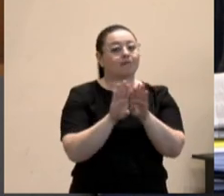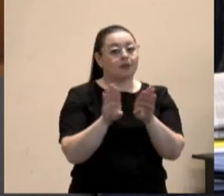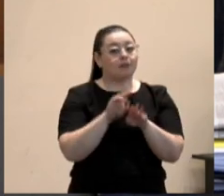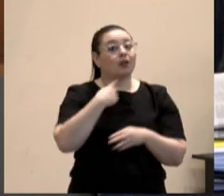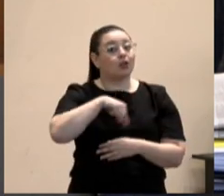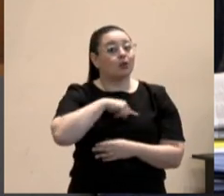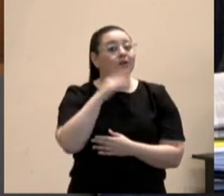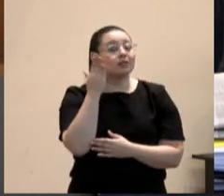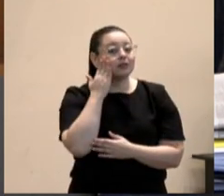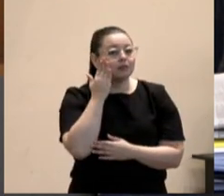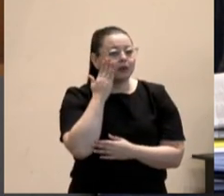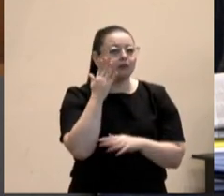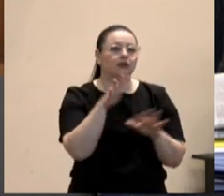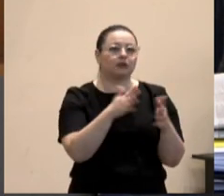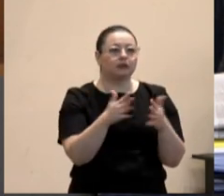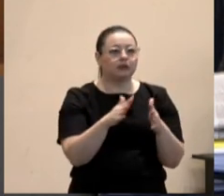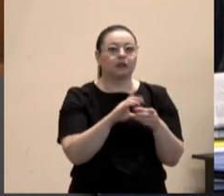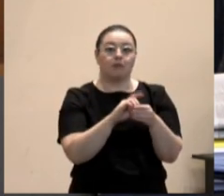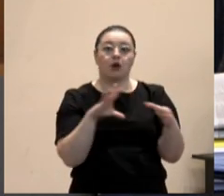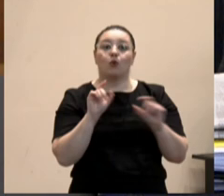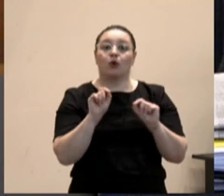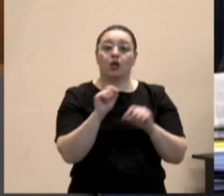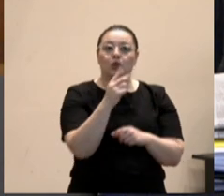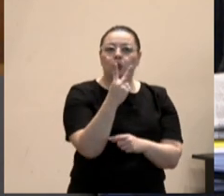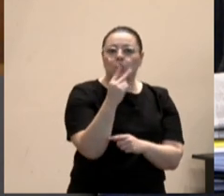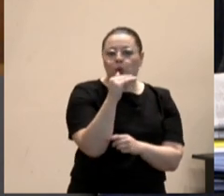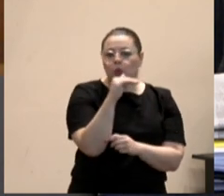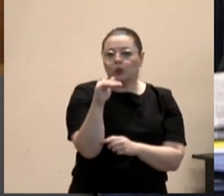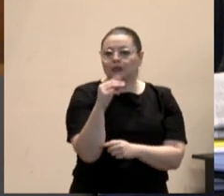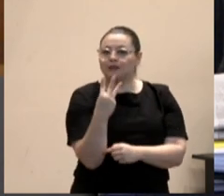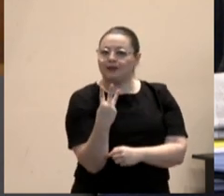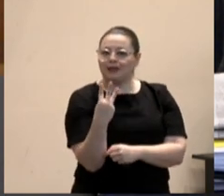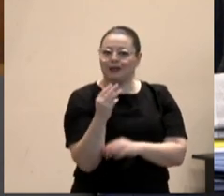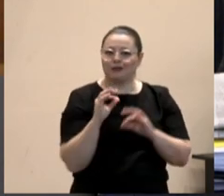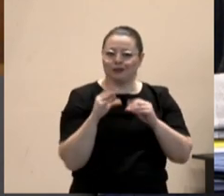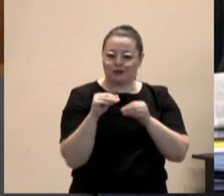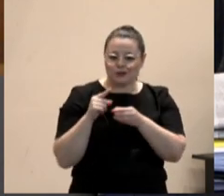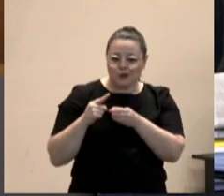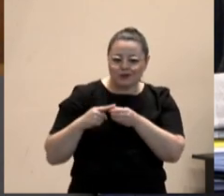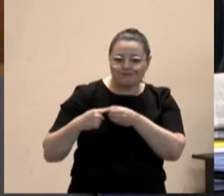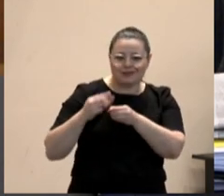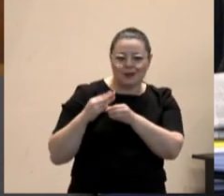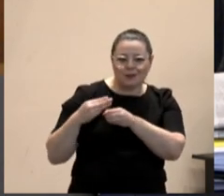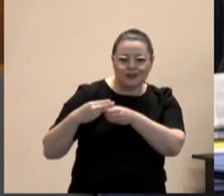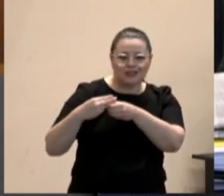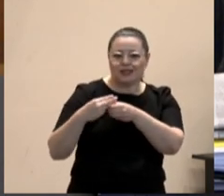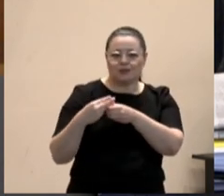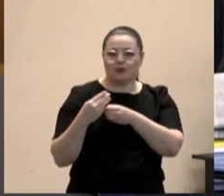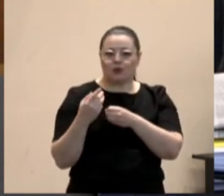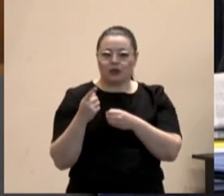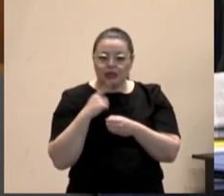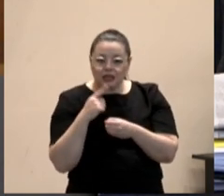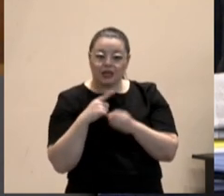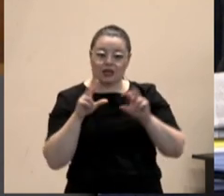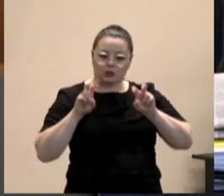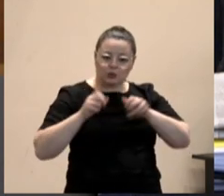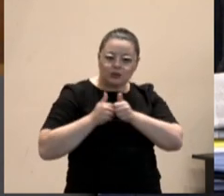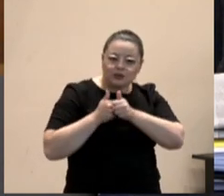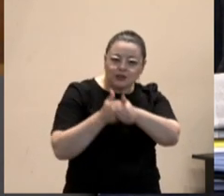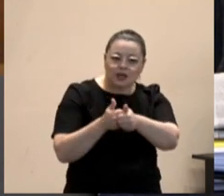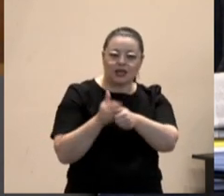dos municípios não aplicam o princípio constitucional da gestão democrática.